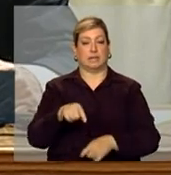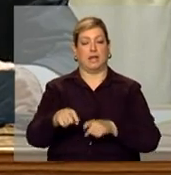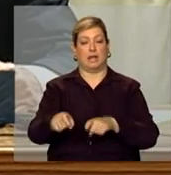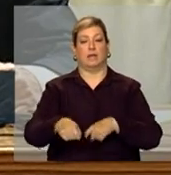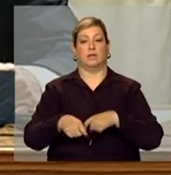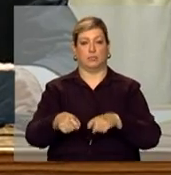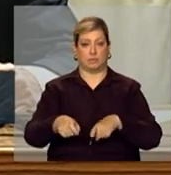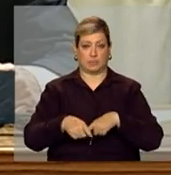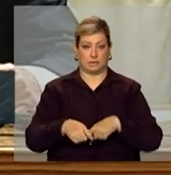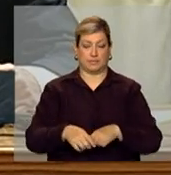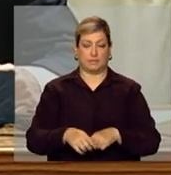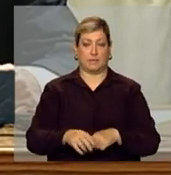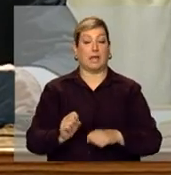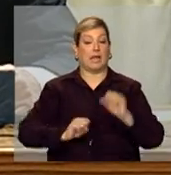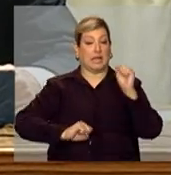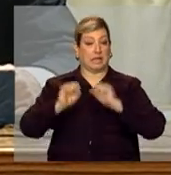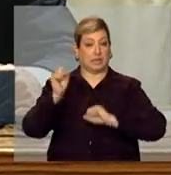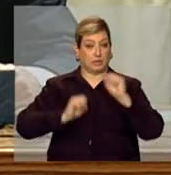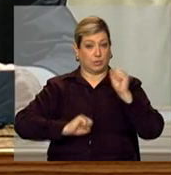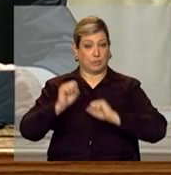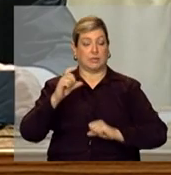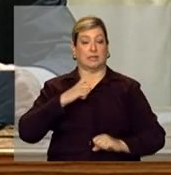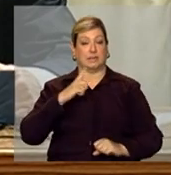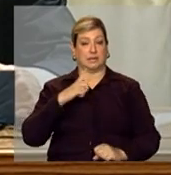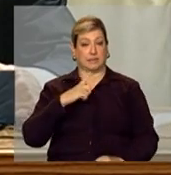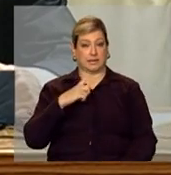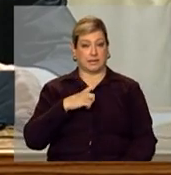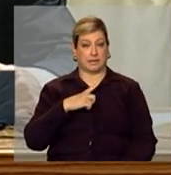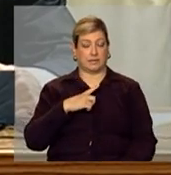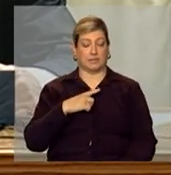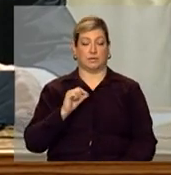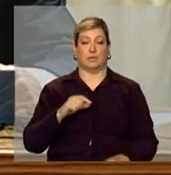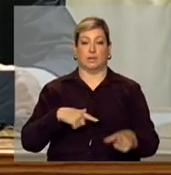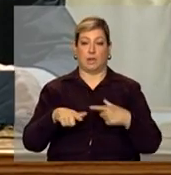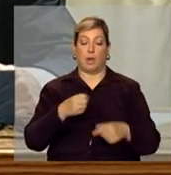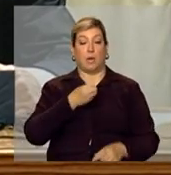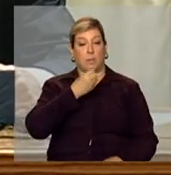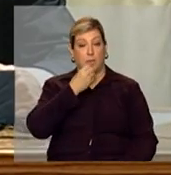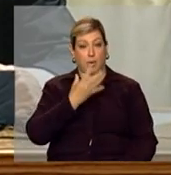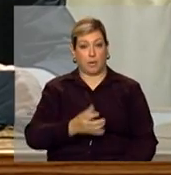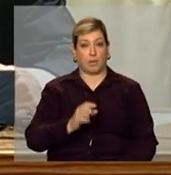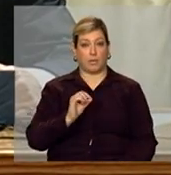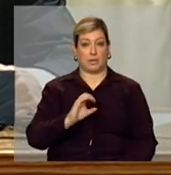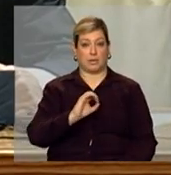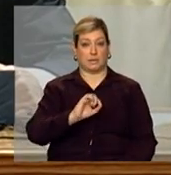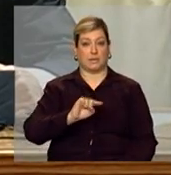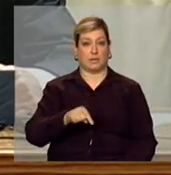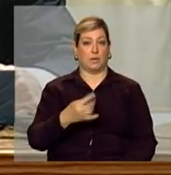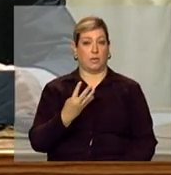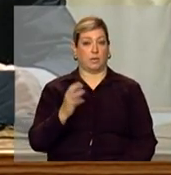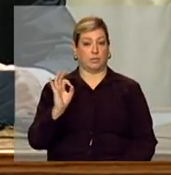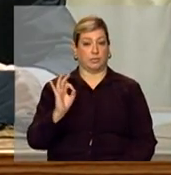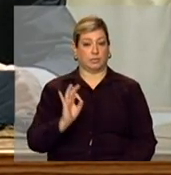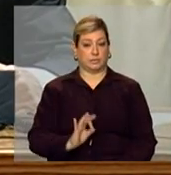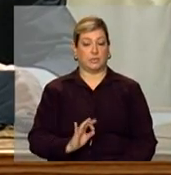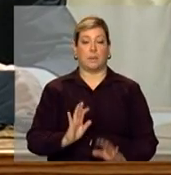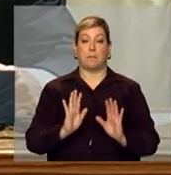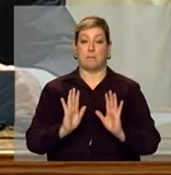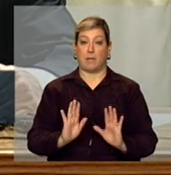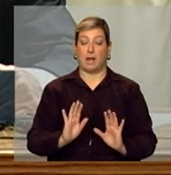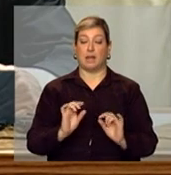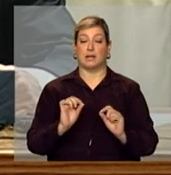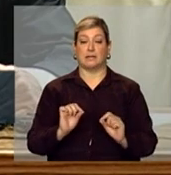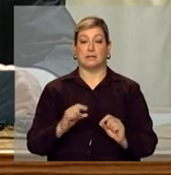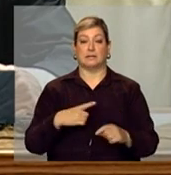Agricultura a indústria teve um desempenho positivo de de 04 mas que foi